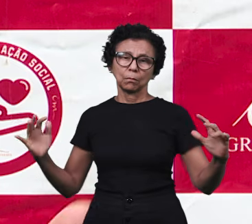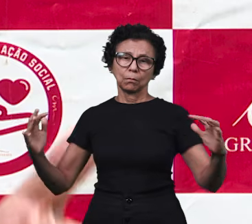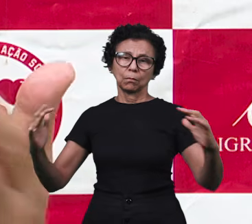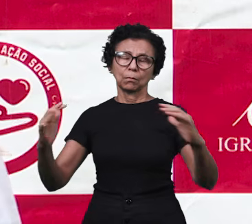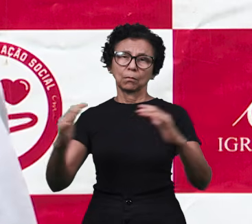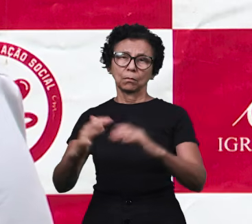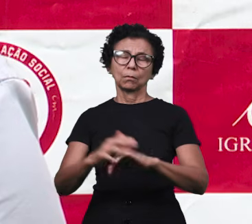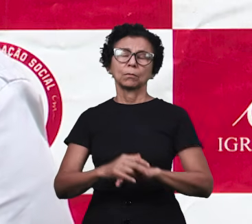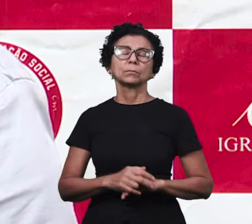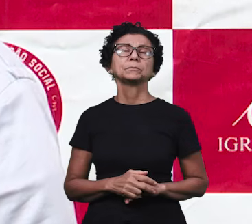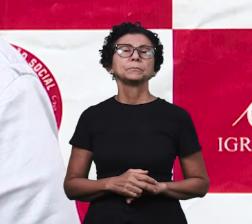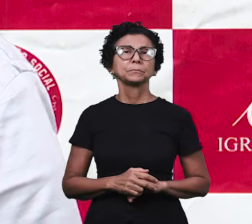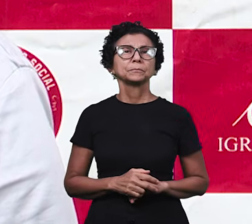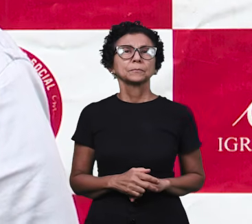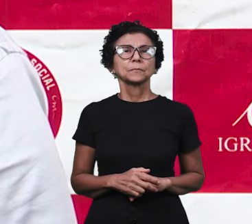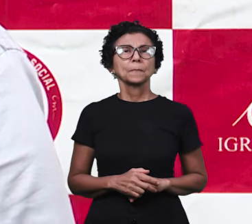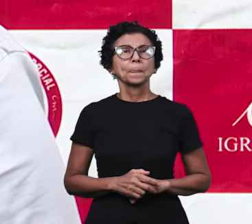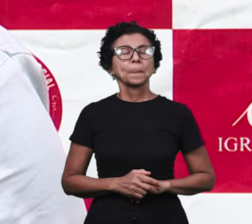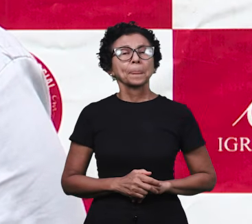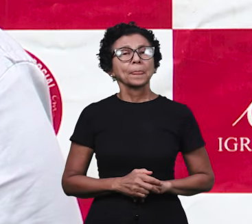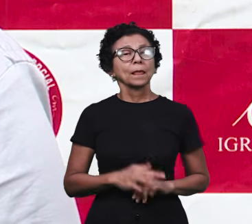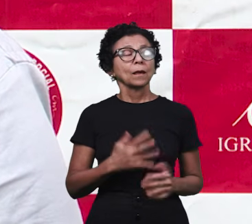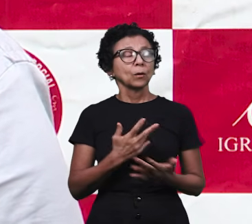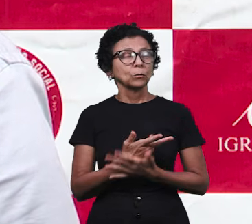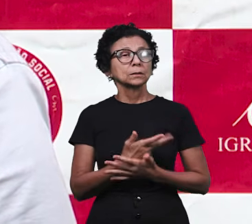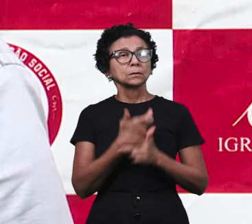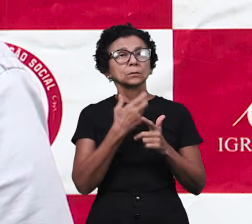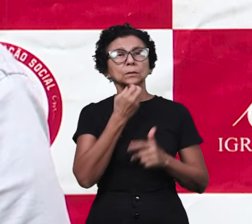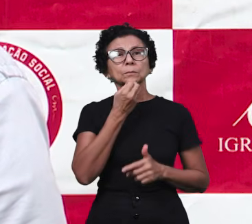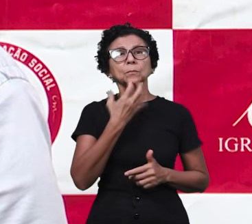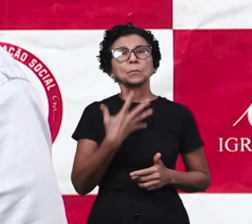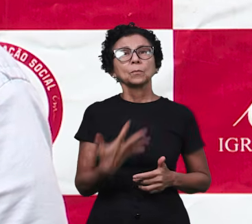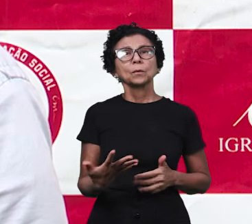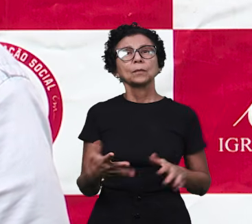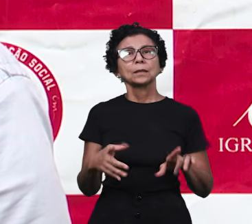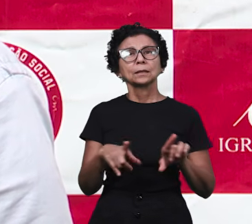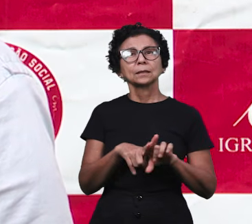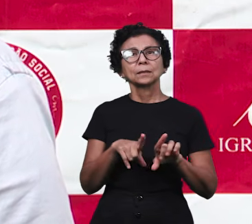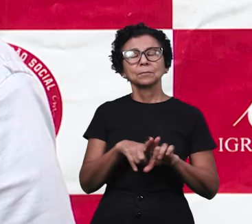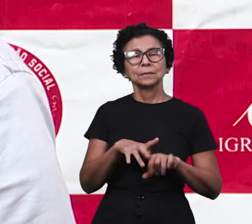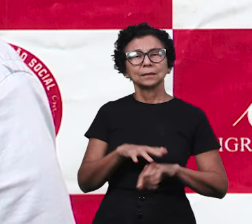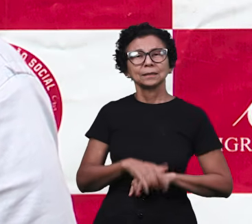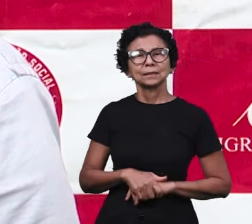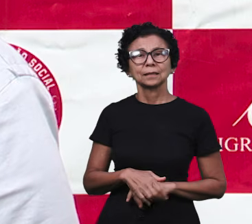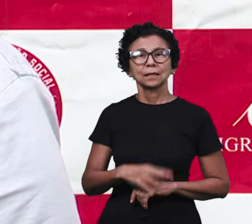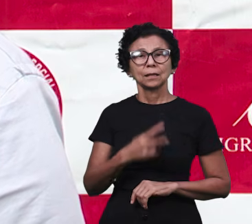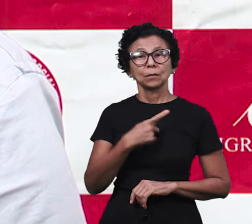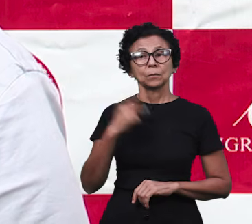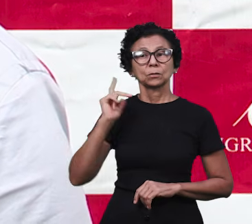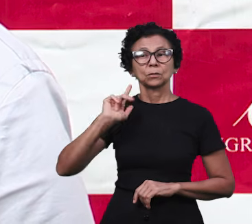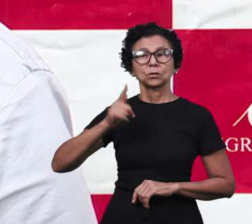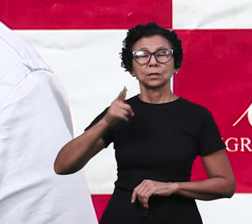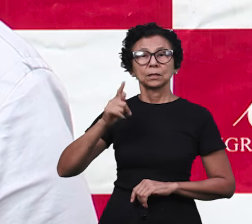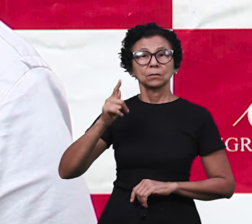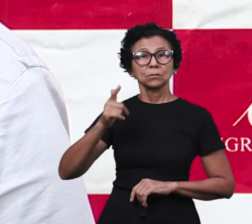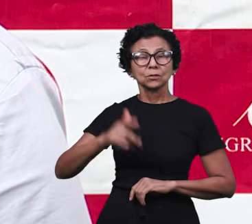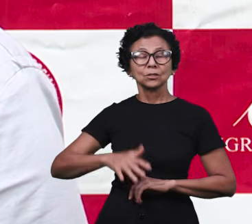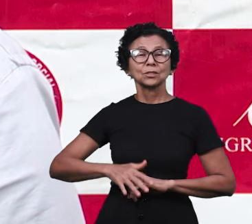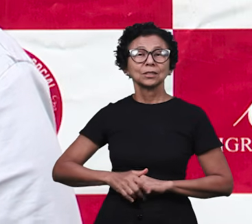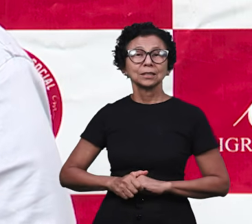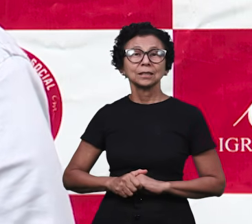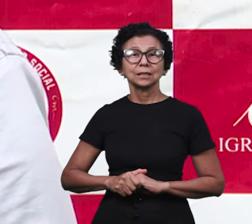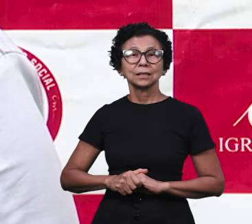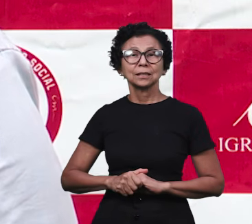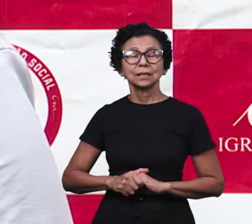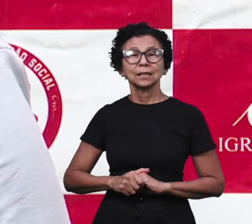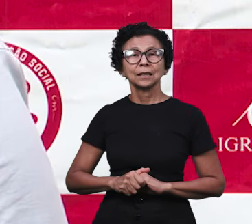pode ser assistido. Agora nós tivemos uma coisa muito boa também, que foi a homenagem ao pastor Gedeuti, que